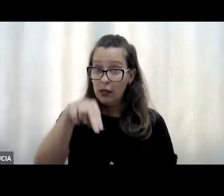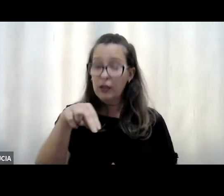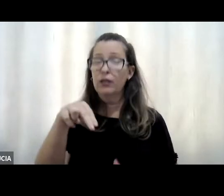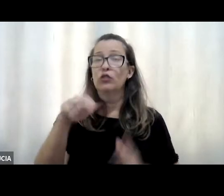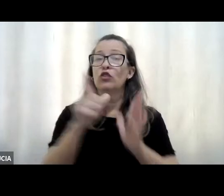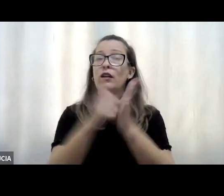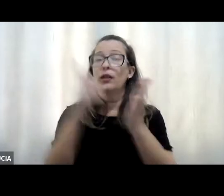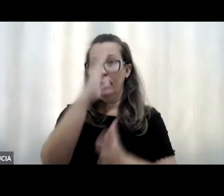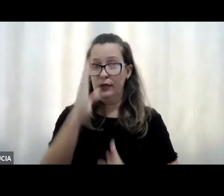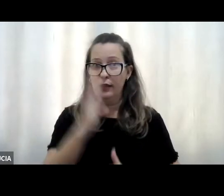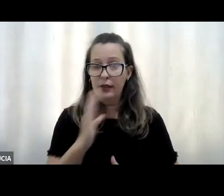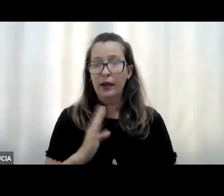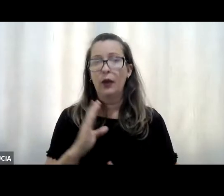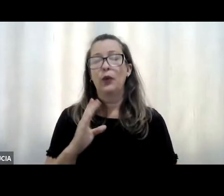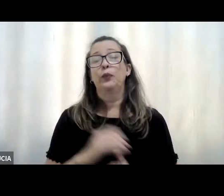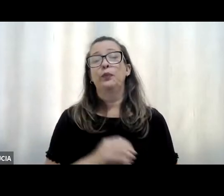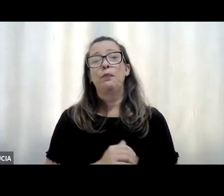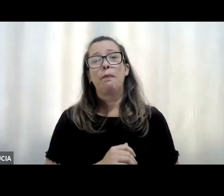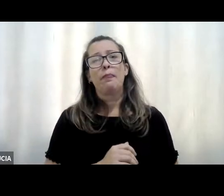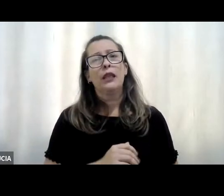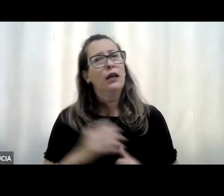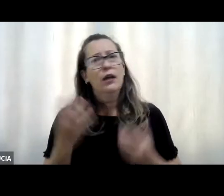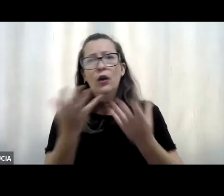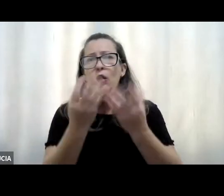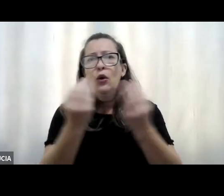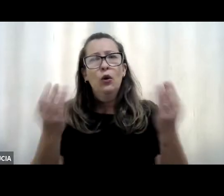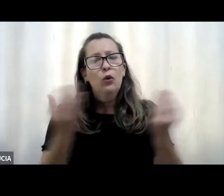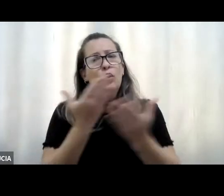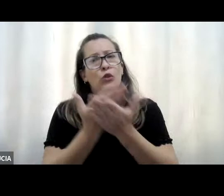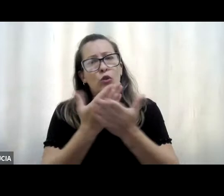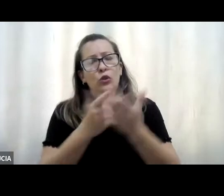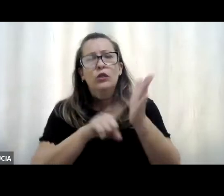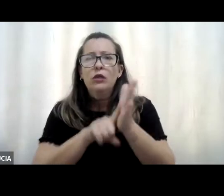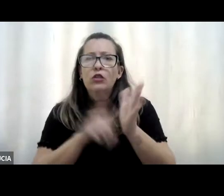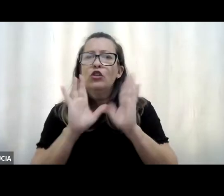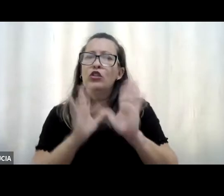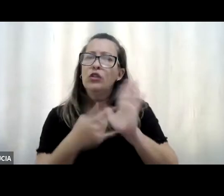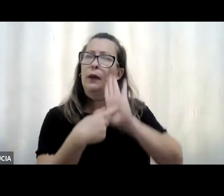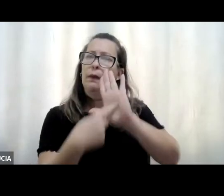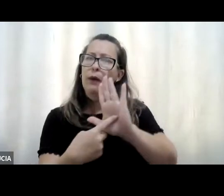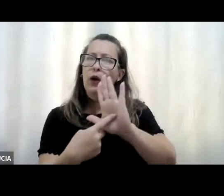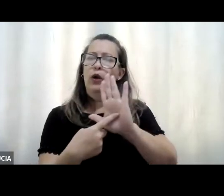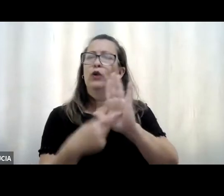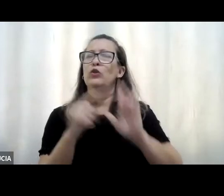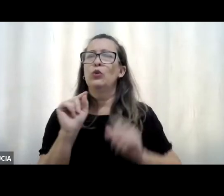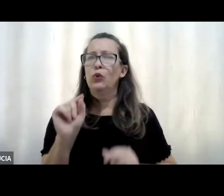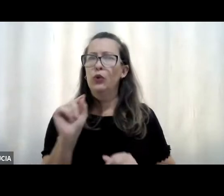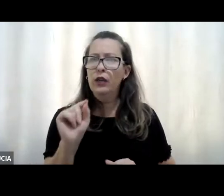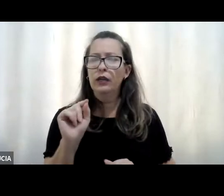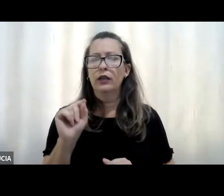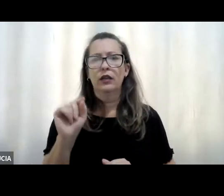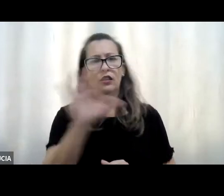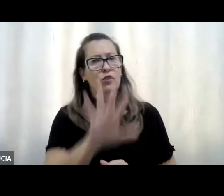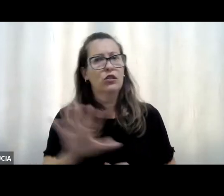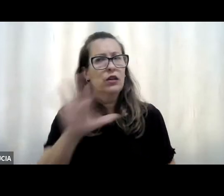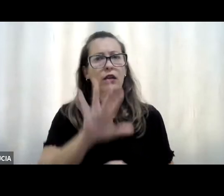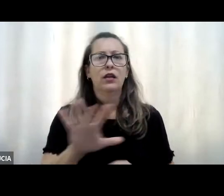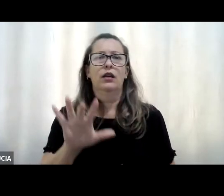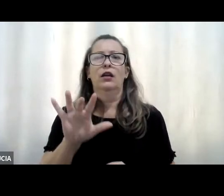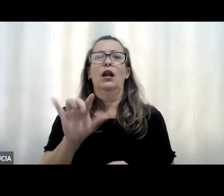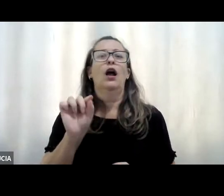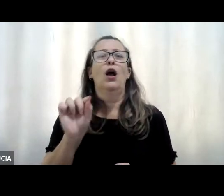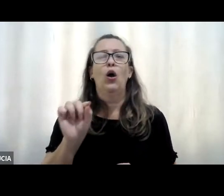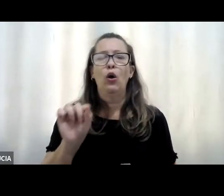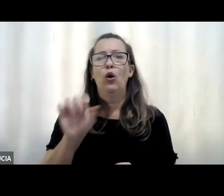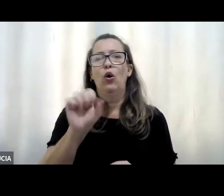comemorando isso. Muitos estudos mostram já há muito tempo que, de modo geral, o SUS, quando aparece na imprensa,